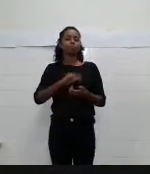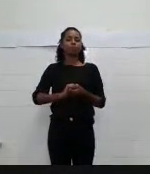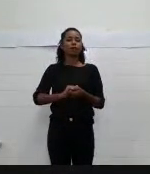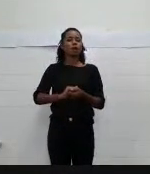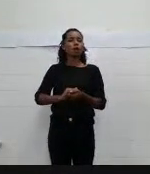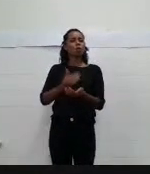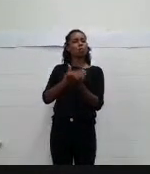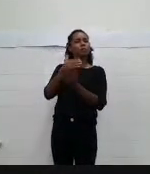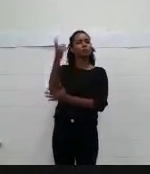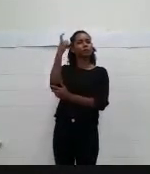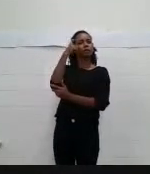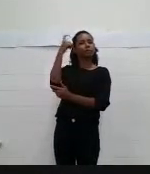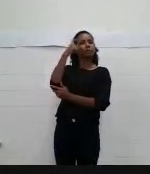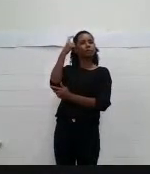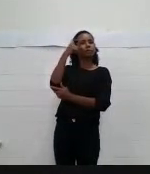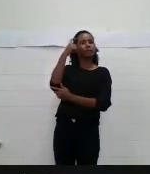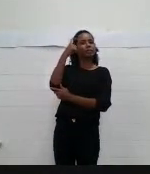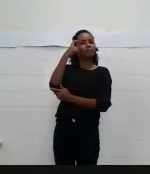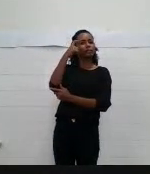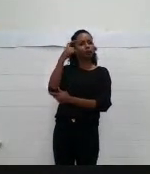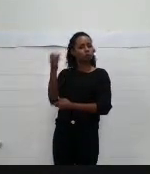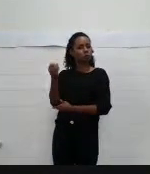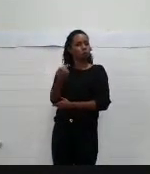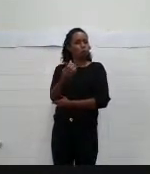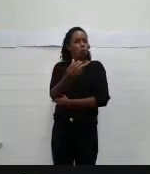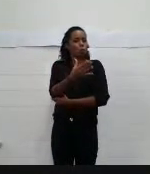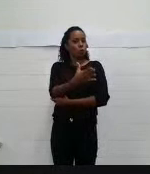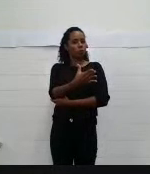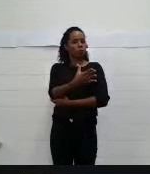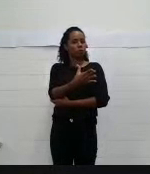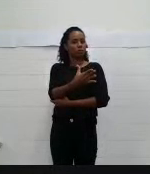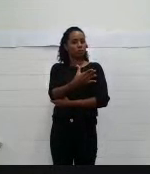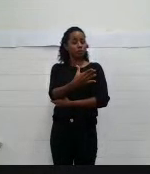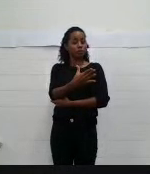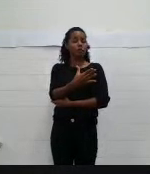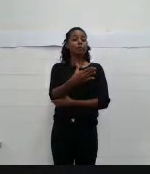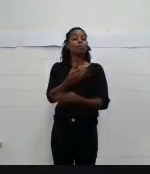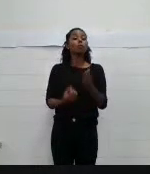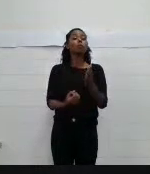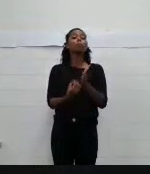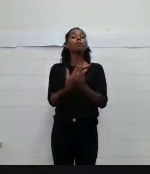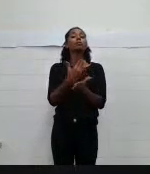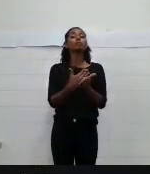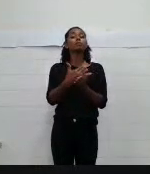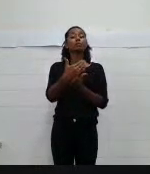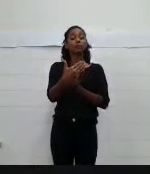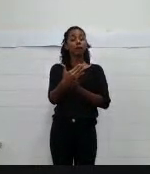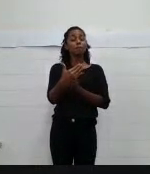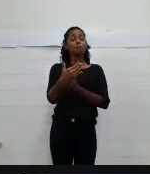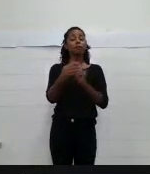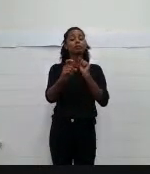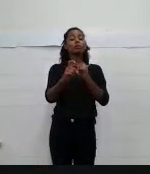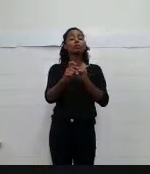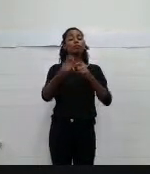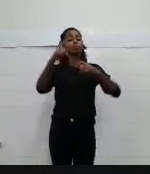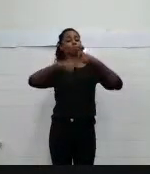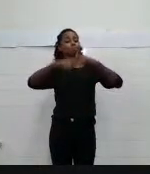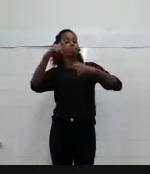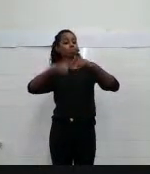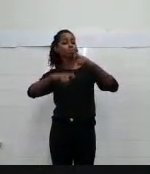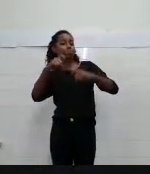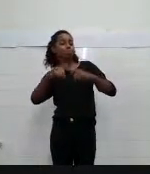repensar essas estruturas a partir dessa dimensão de que sexualidade,